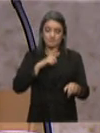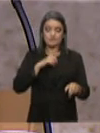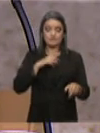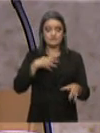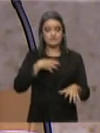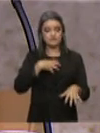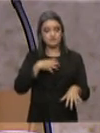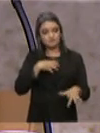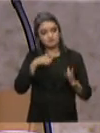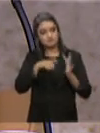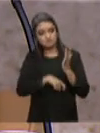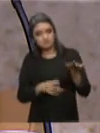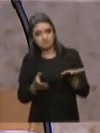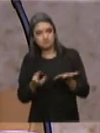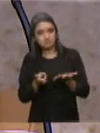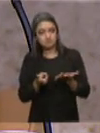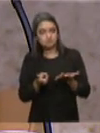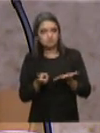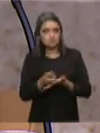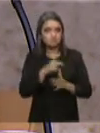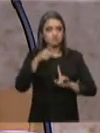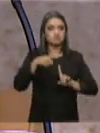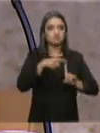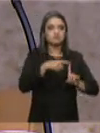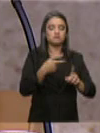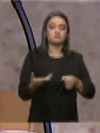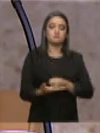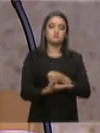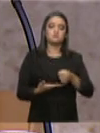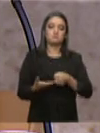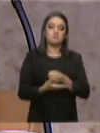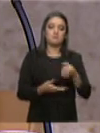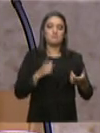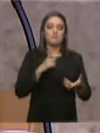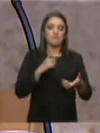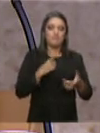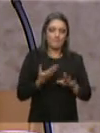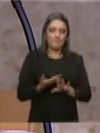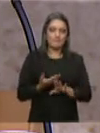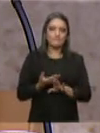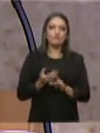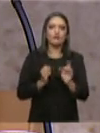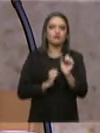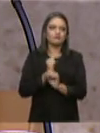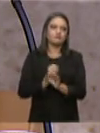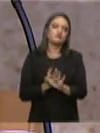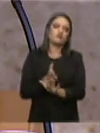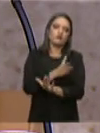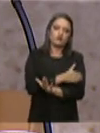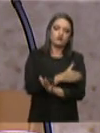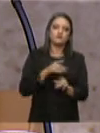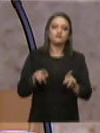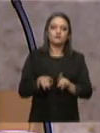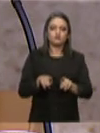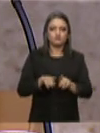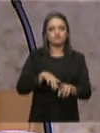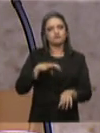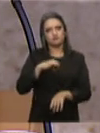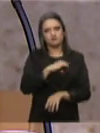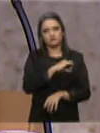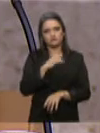tributária, dos princípios constitucionais da anterioridade anual e da anterioridade